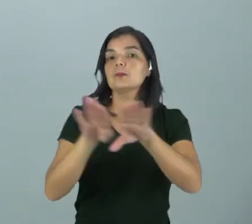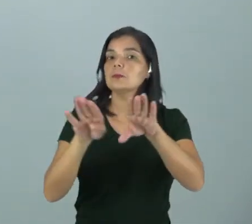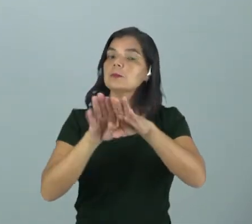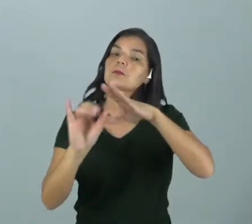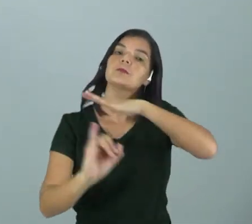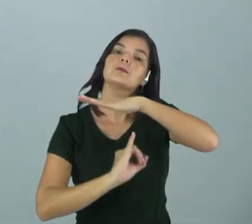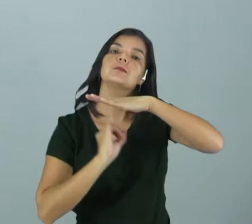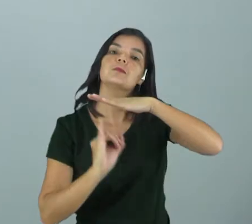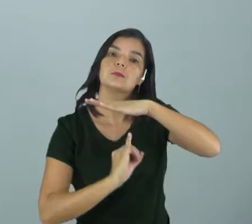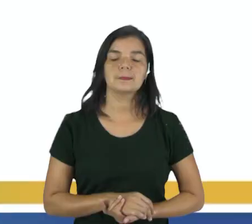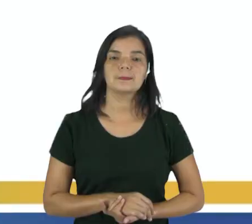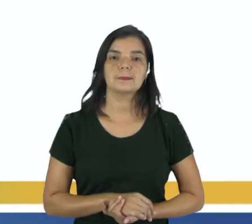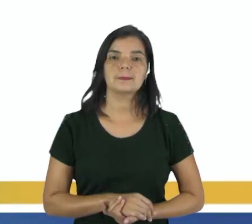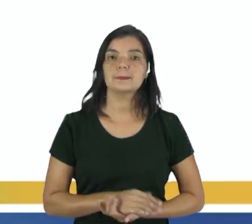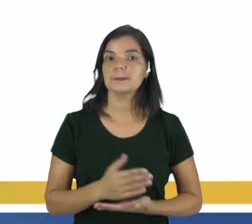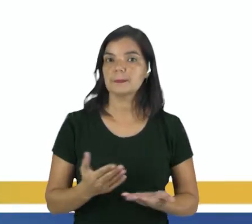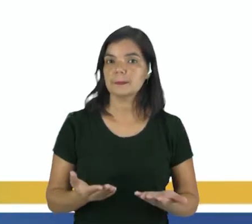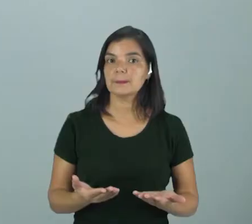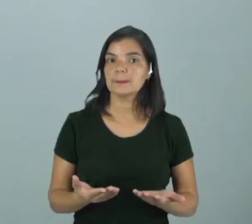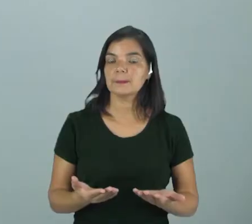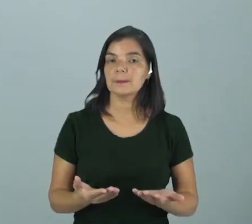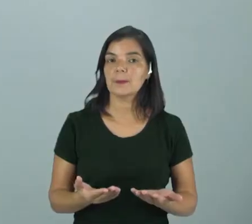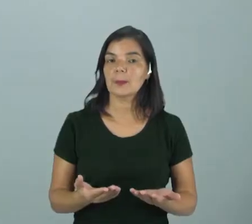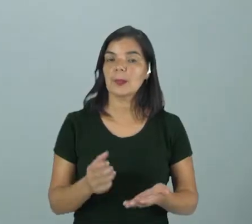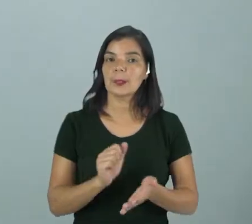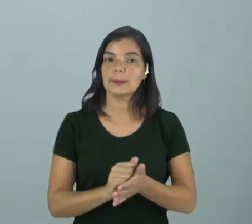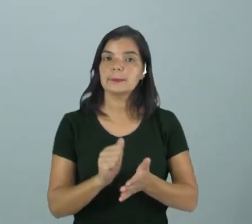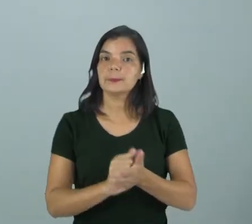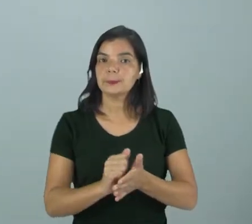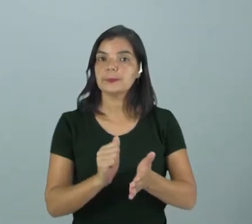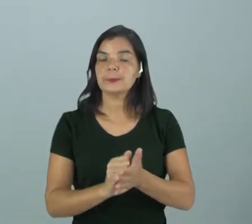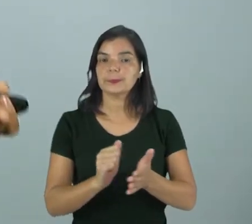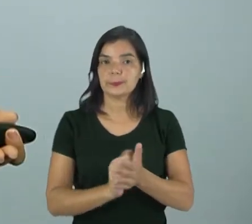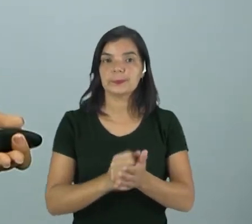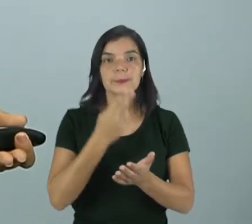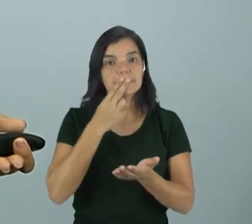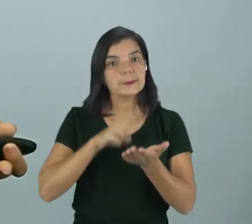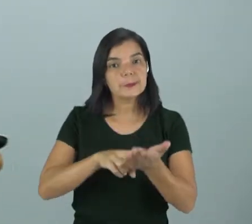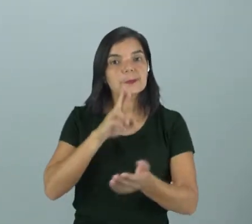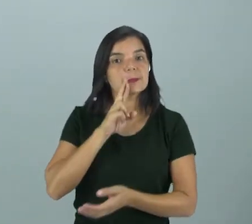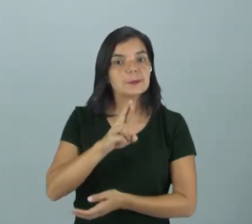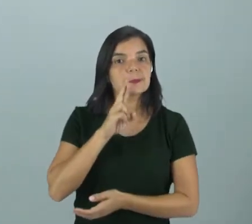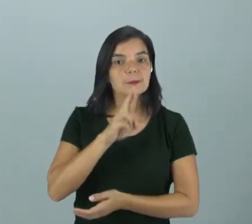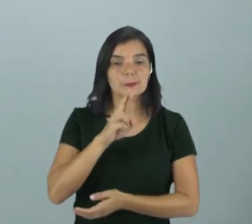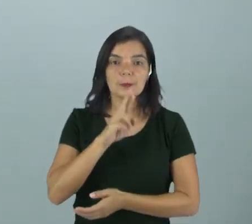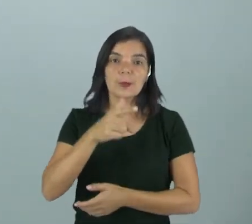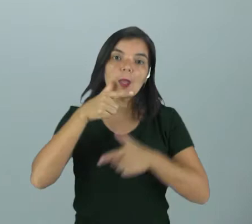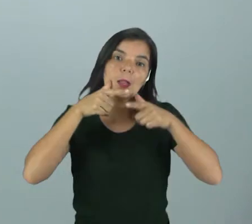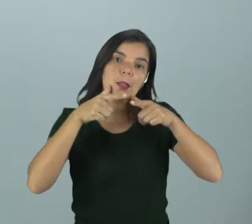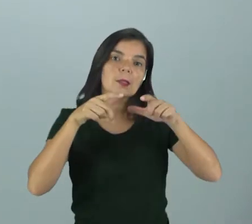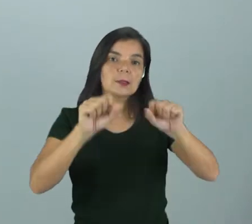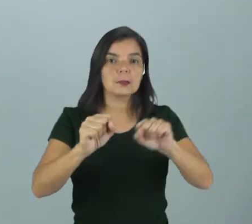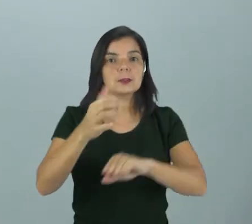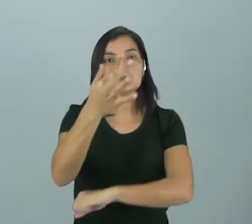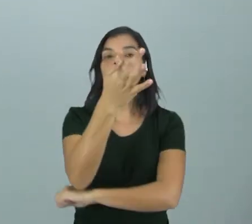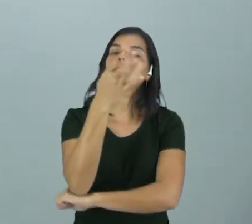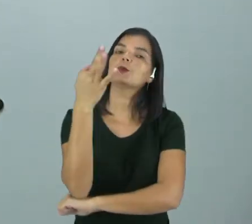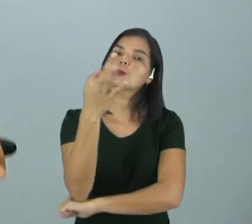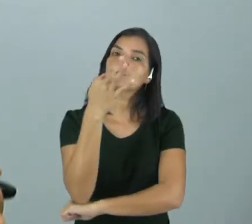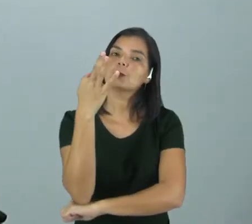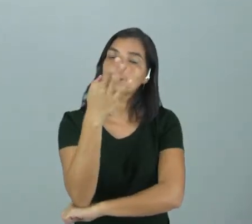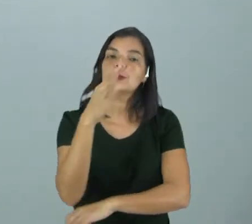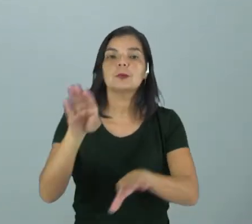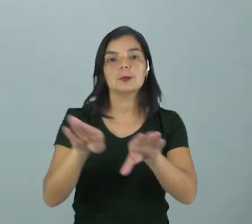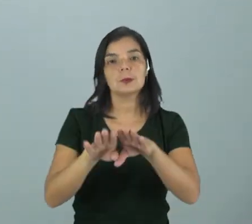formal e a informal. Então você deve escrevê-la, a carta de reclamação, em linguagem formal. Temos a